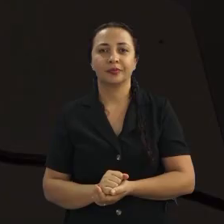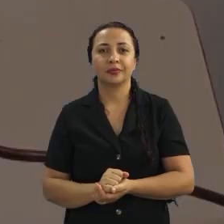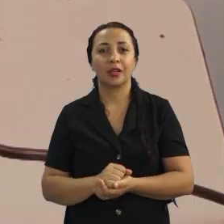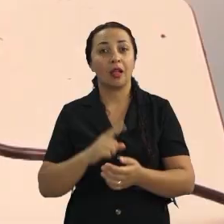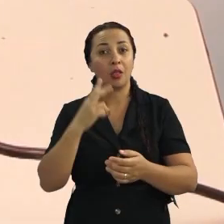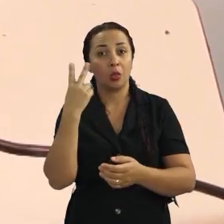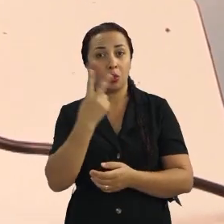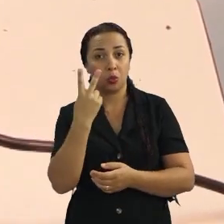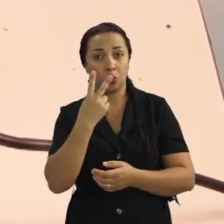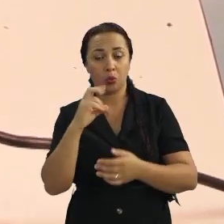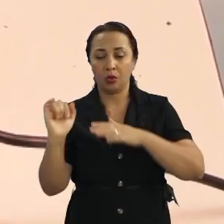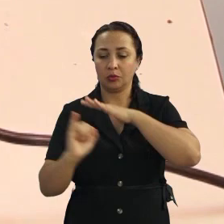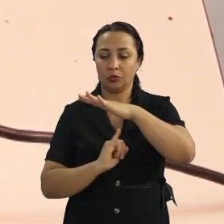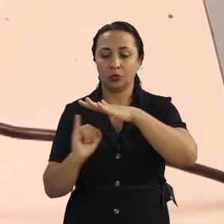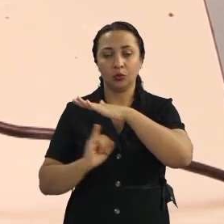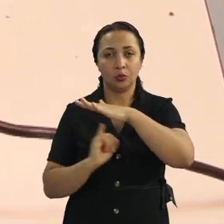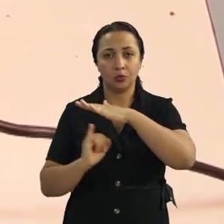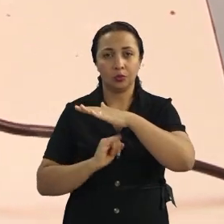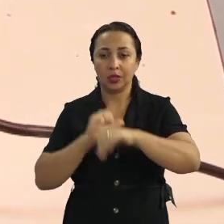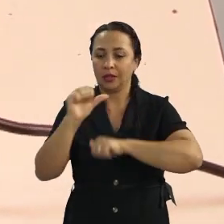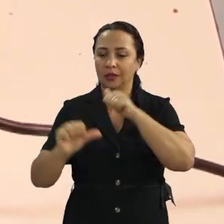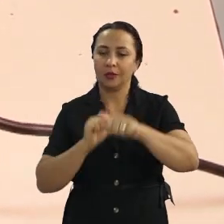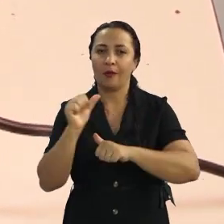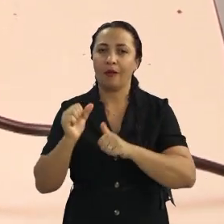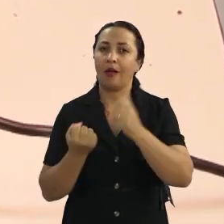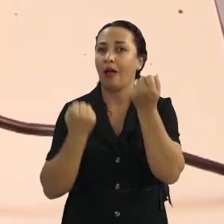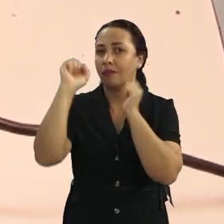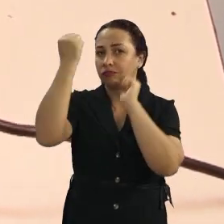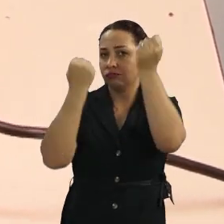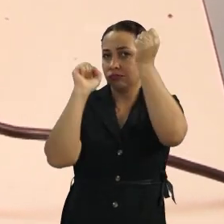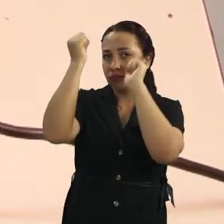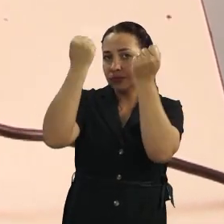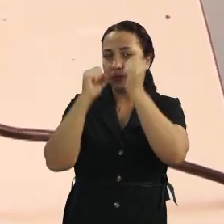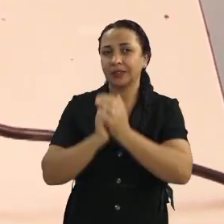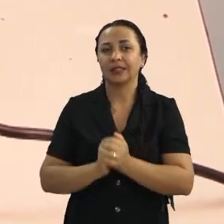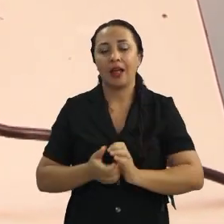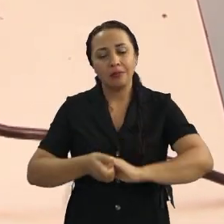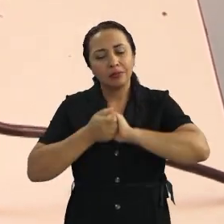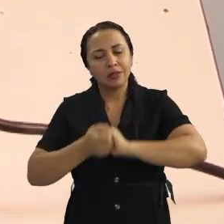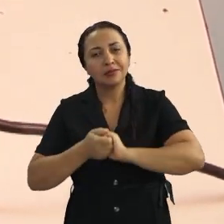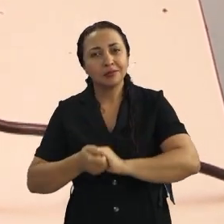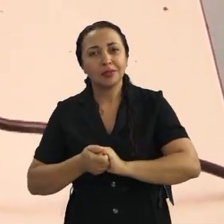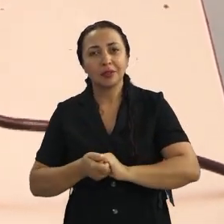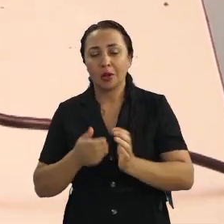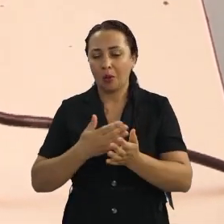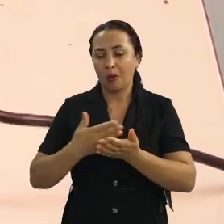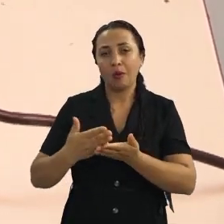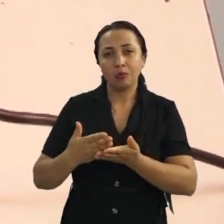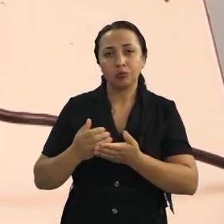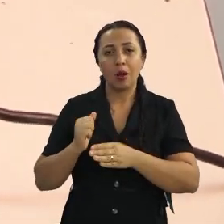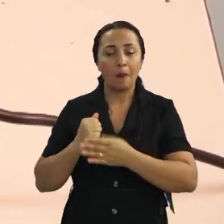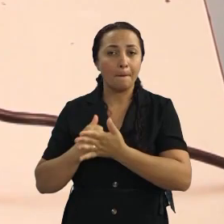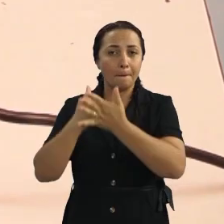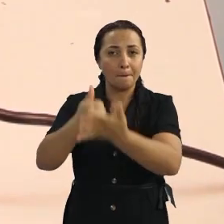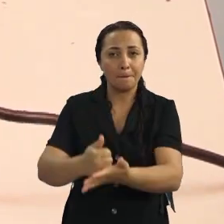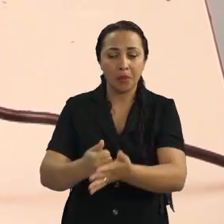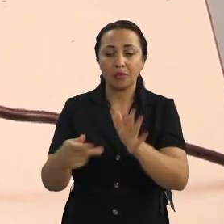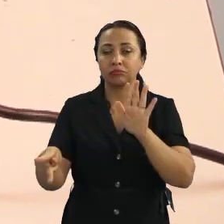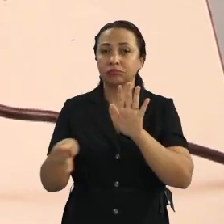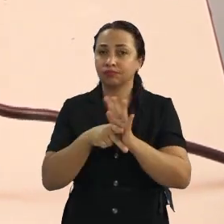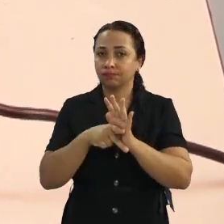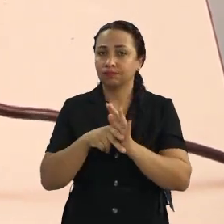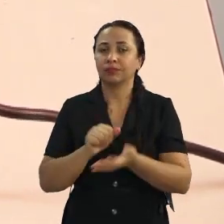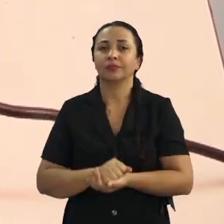são duas instituições desenvolvendo uma máquina em parceria com iniciativa privada